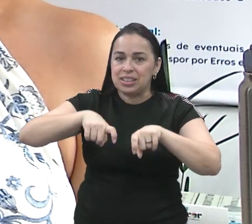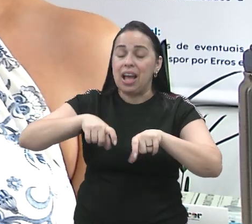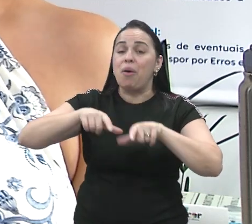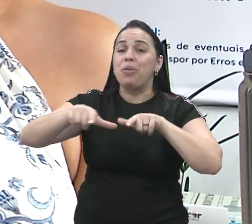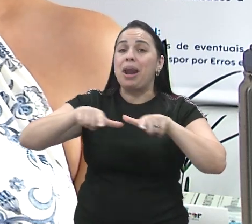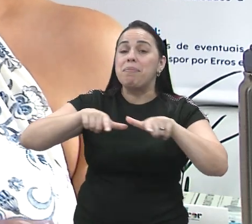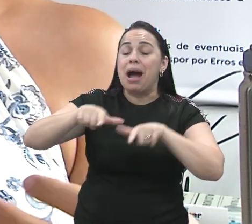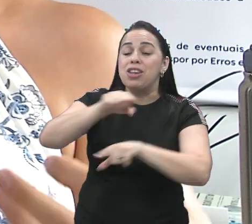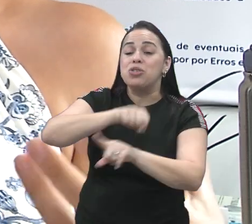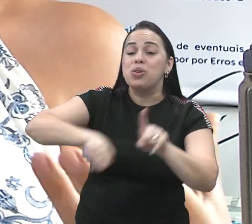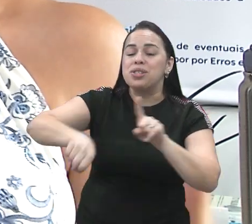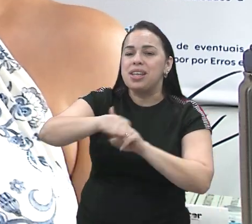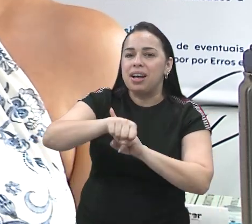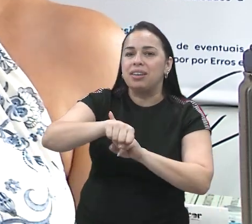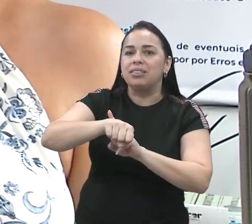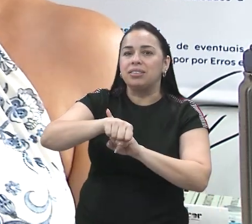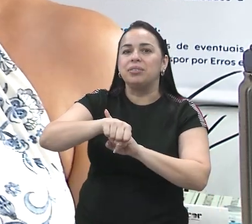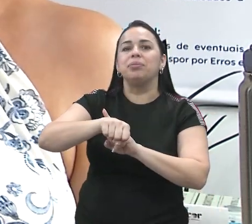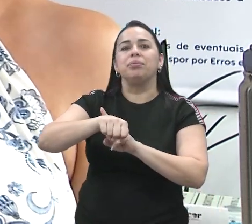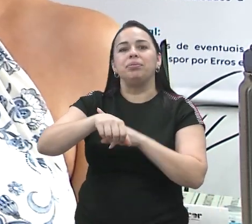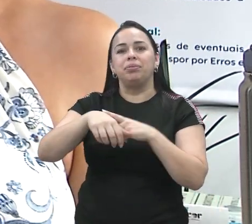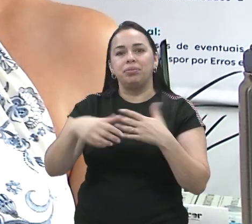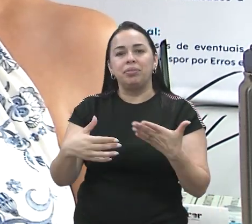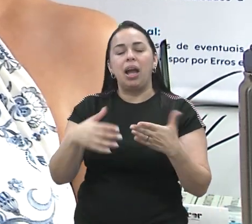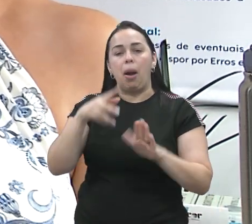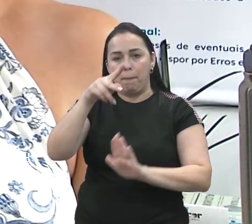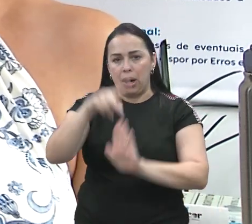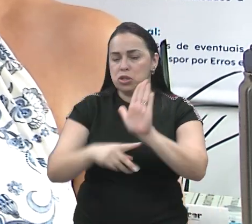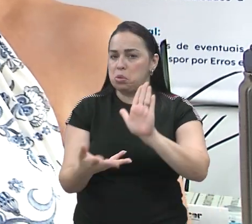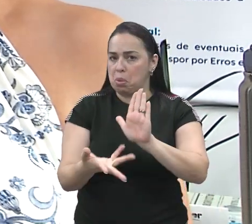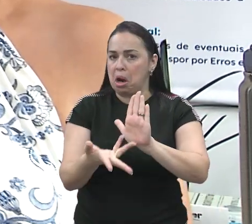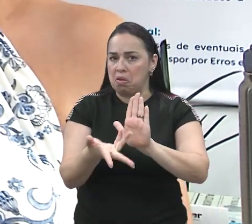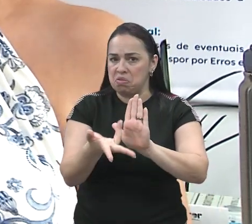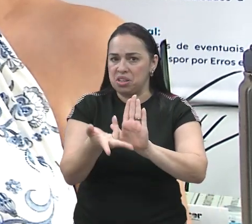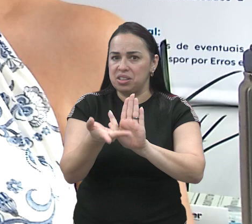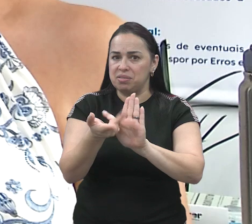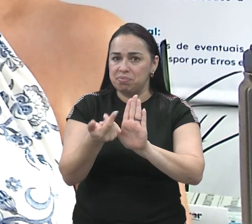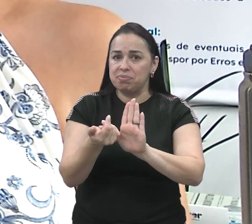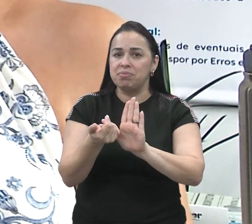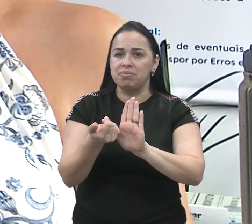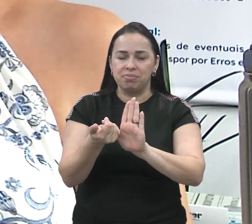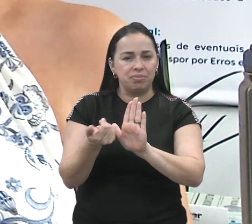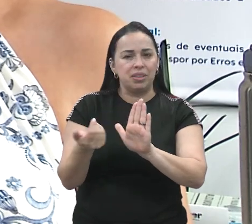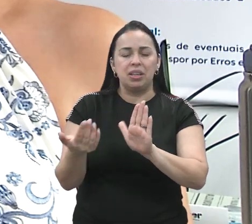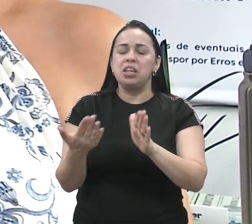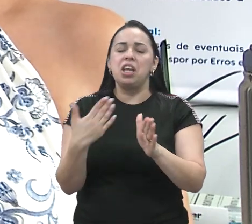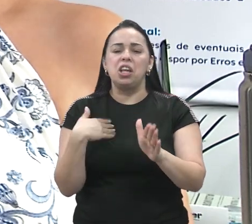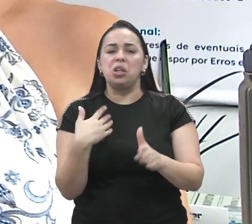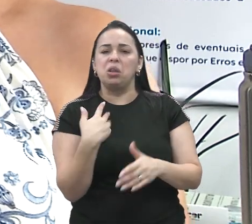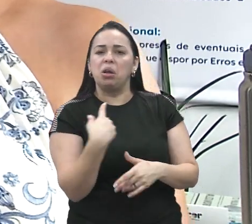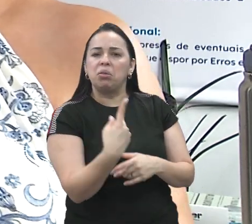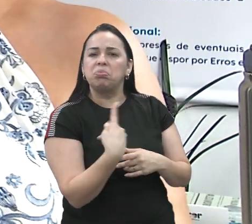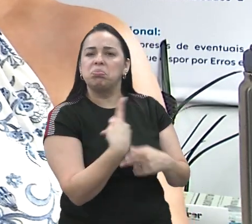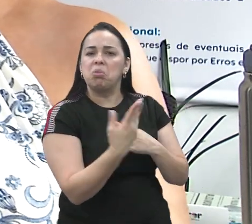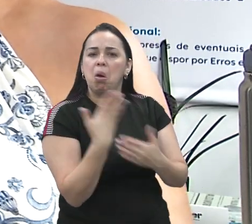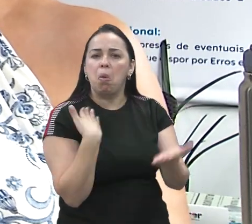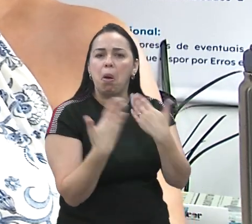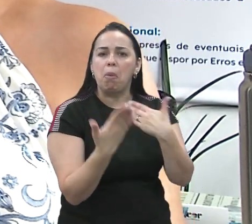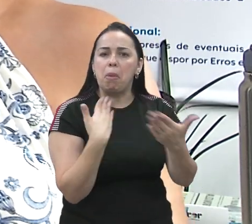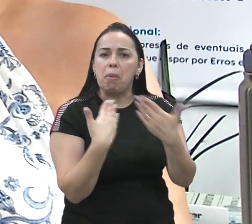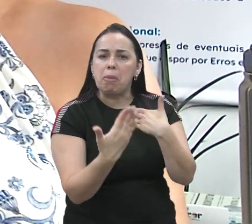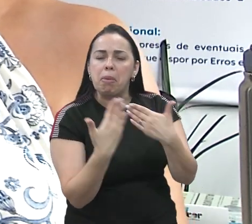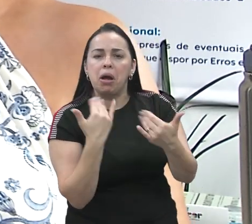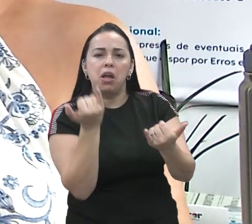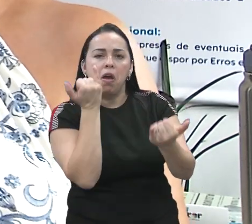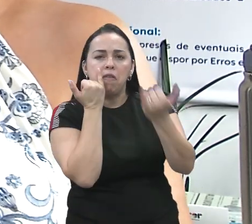perto. Eles foram fazer um trabalho social lá conosco na fazenda, que é um projeto também maravilhoso. E um bate-papo, ali,